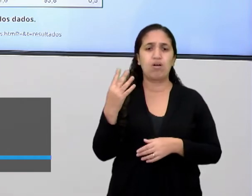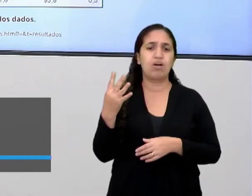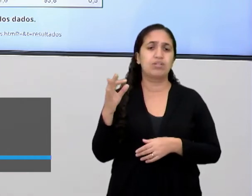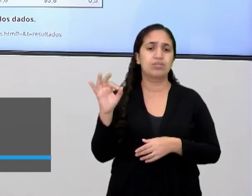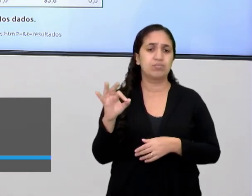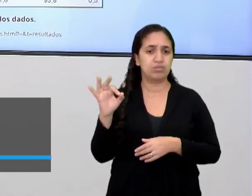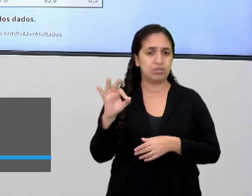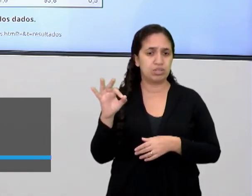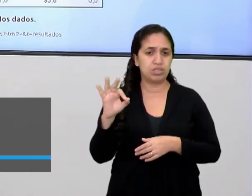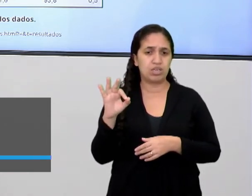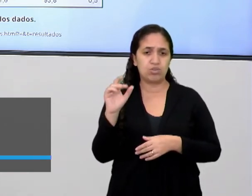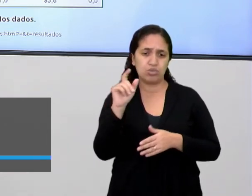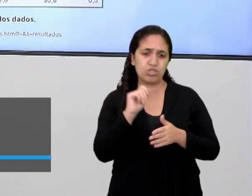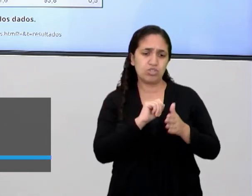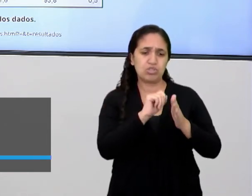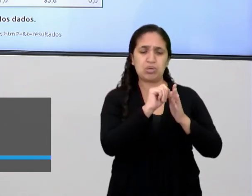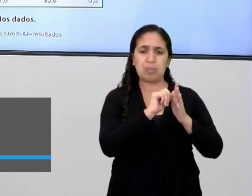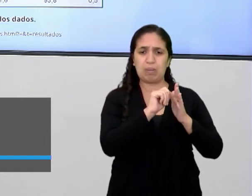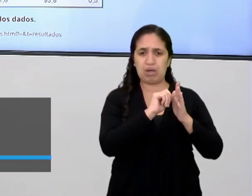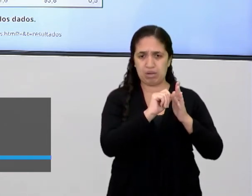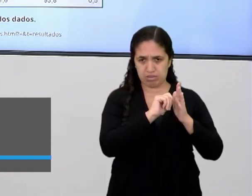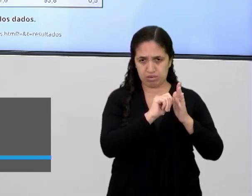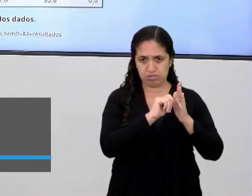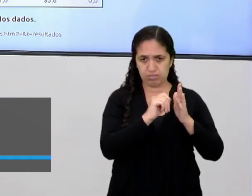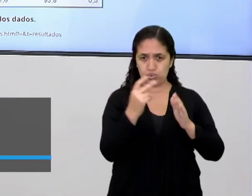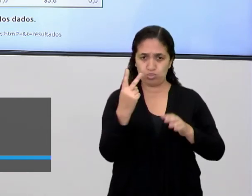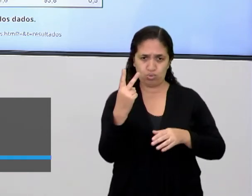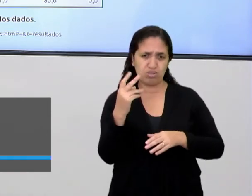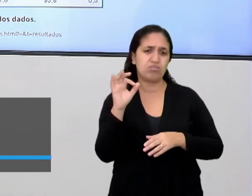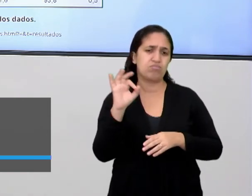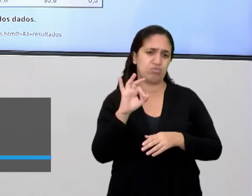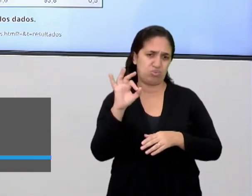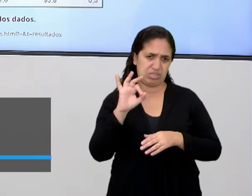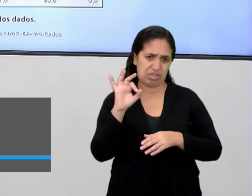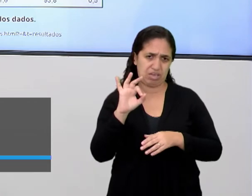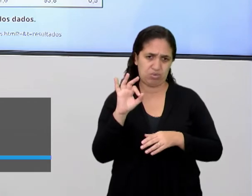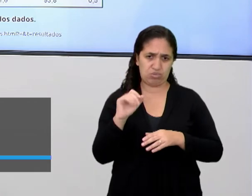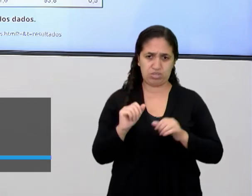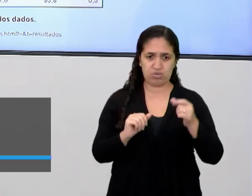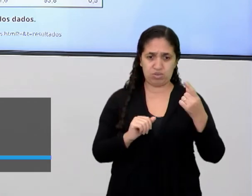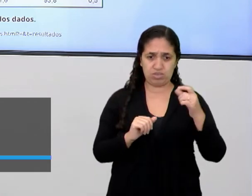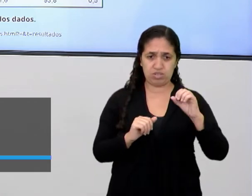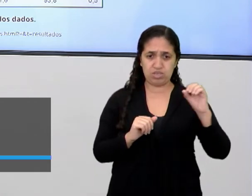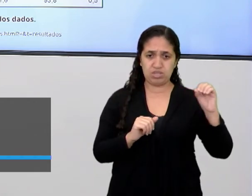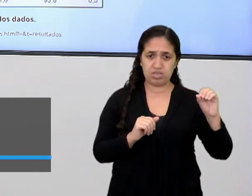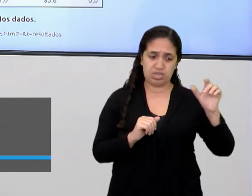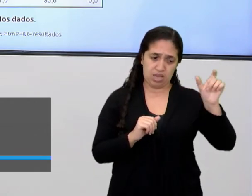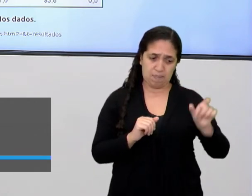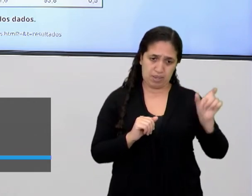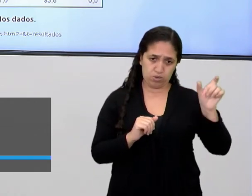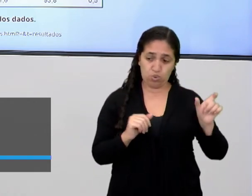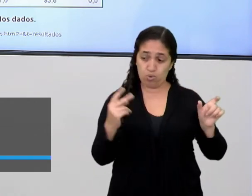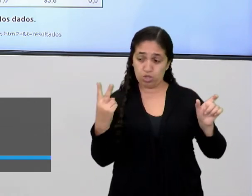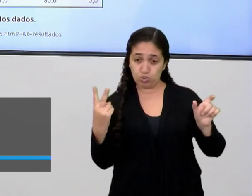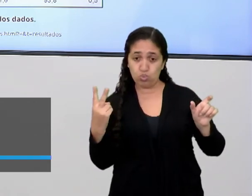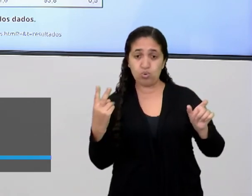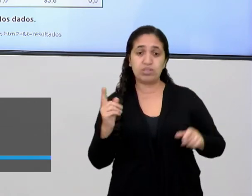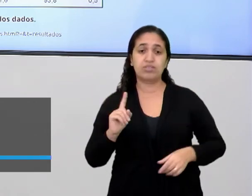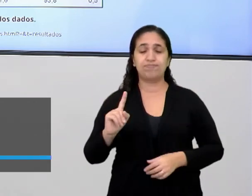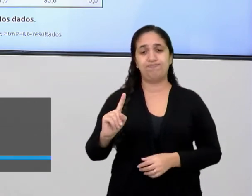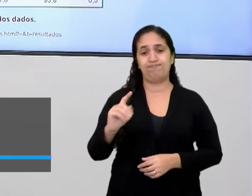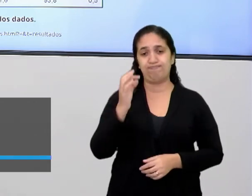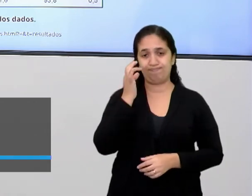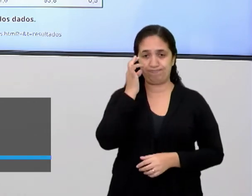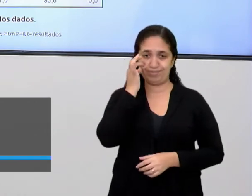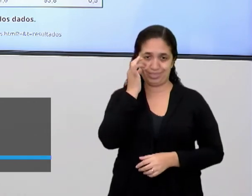pode colocar ali a percentual de apenas 2%, né? A cada 100 a gente tem 2 pessoas, dois alunos aí